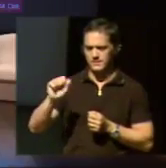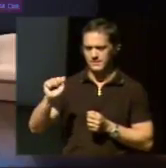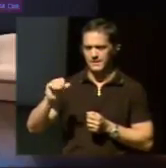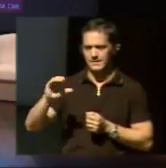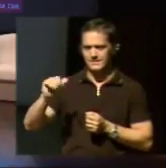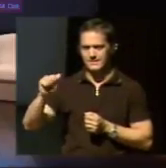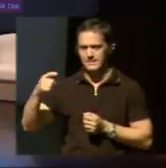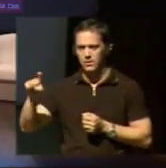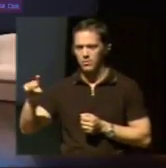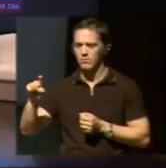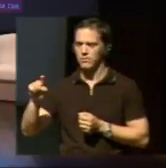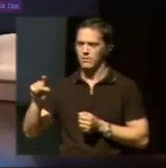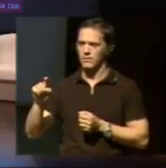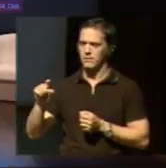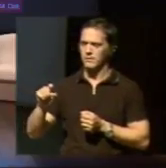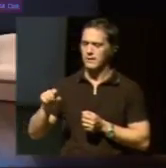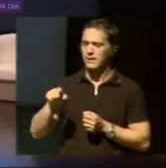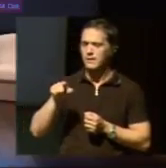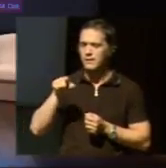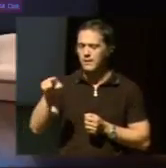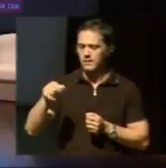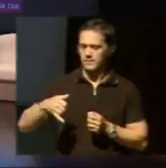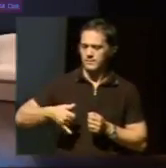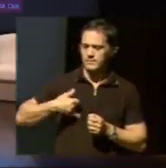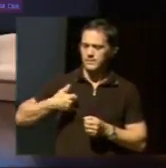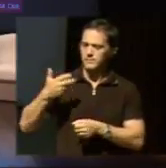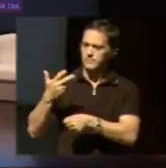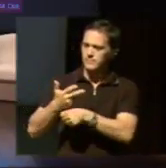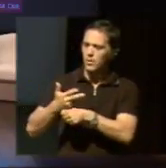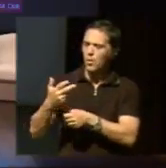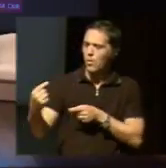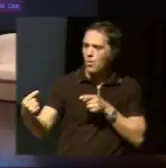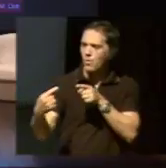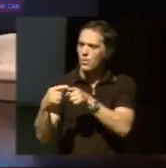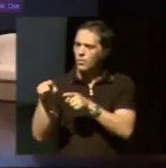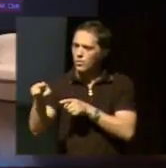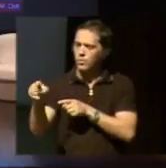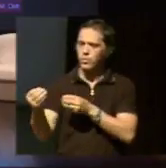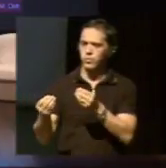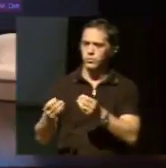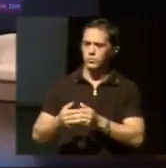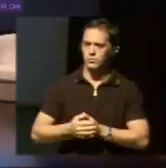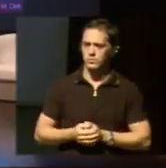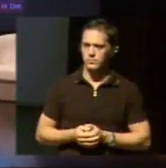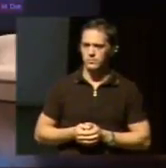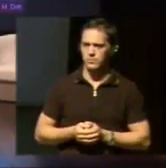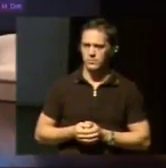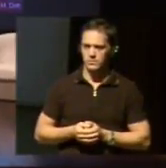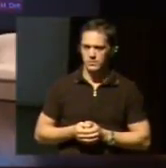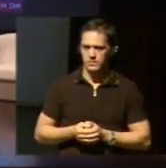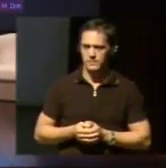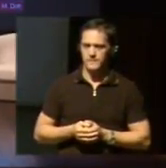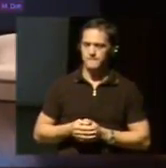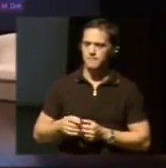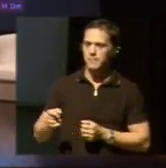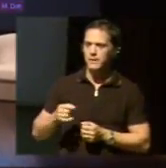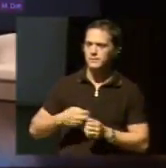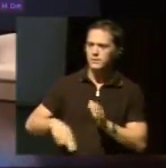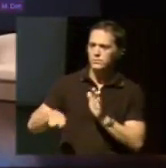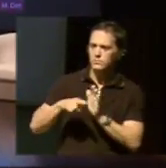é o efeito para a pessoa da terceira idade? Depois, uns slides com